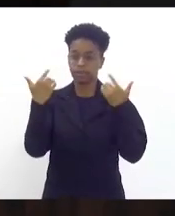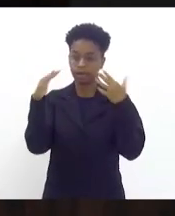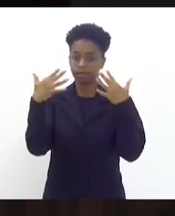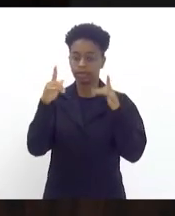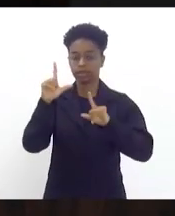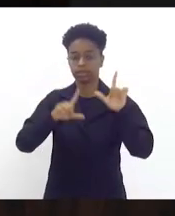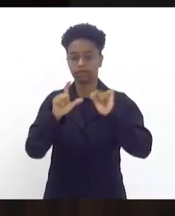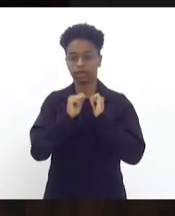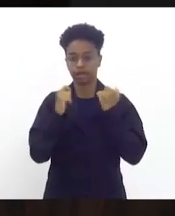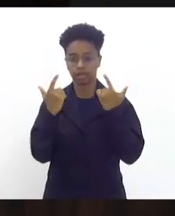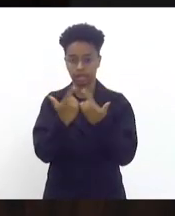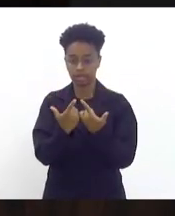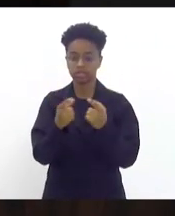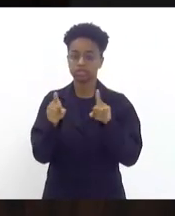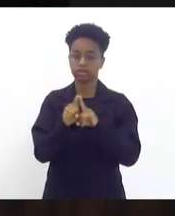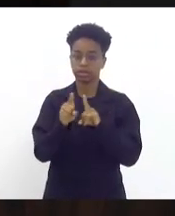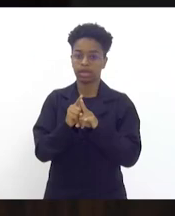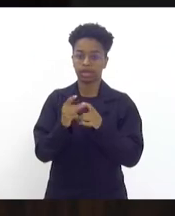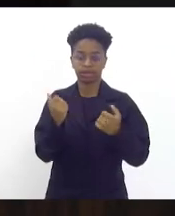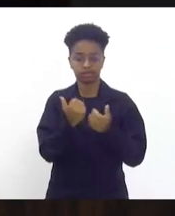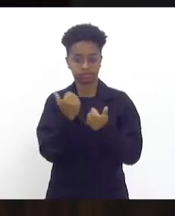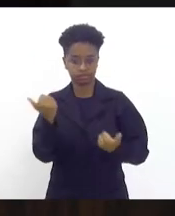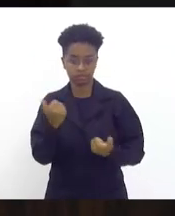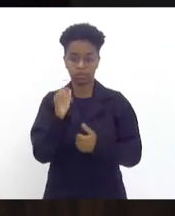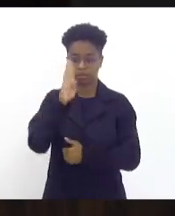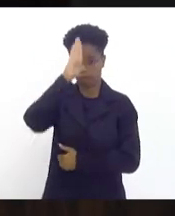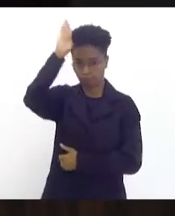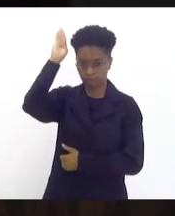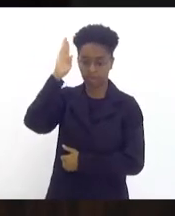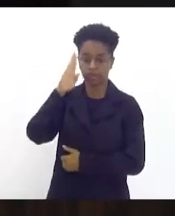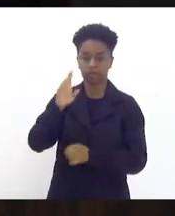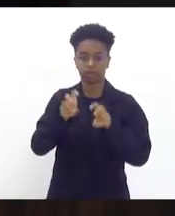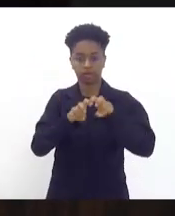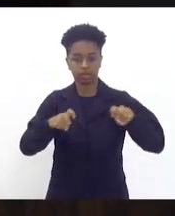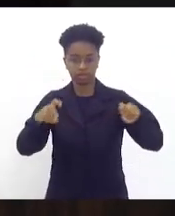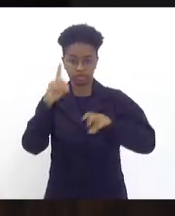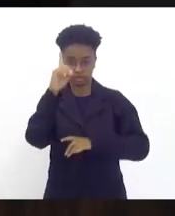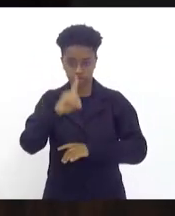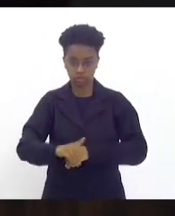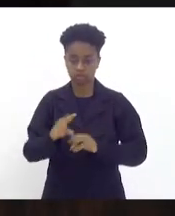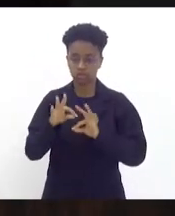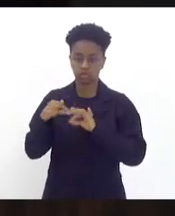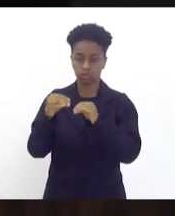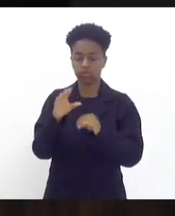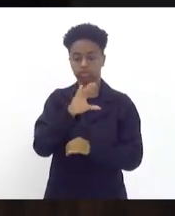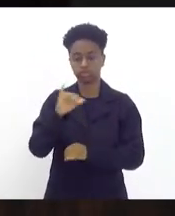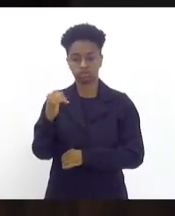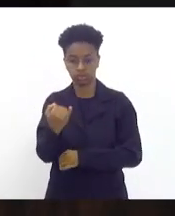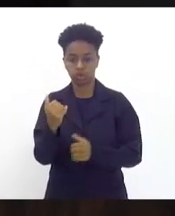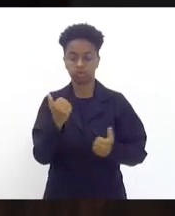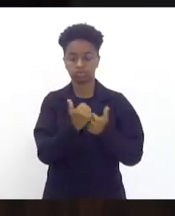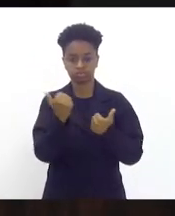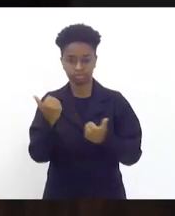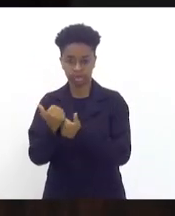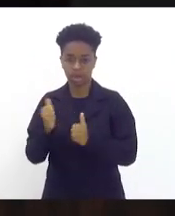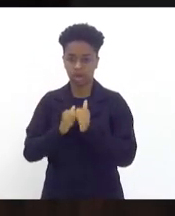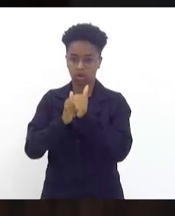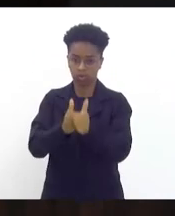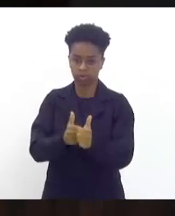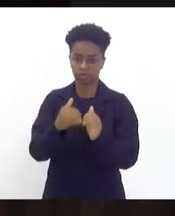toda Assessoria aos bombeiros a mesa diretora todas as assessorias ccj todos aqueles que acompanham os